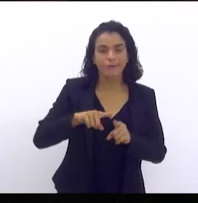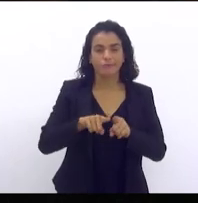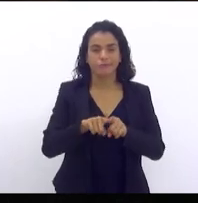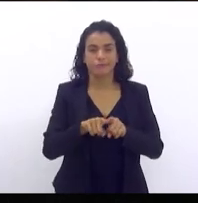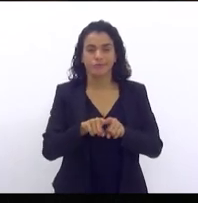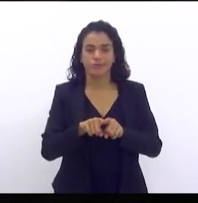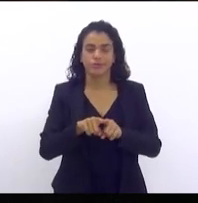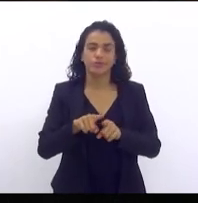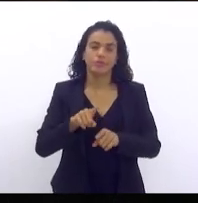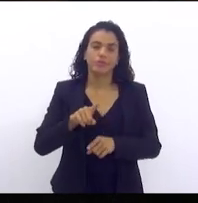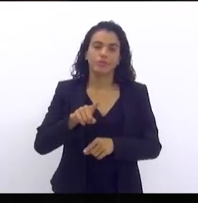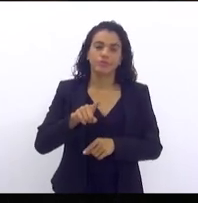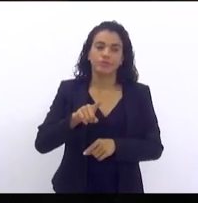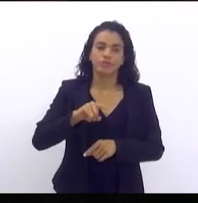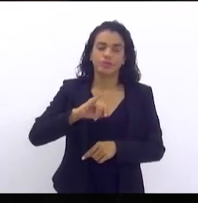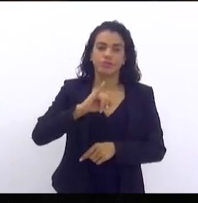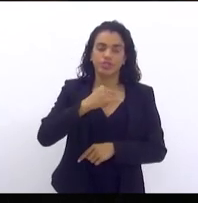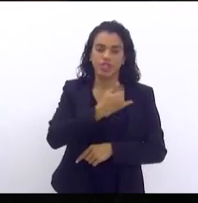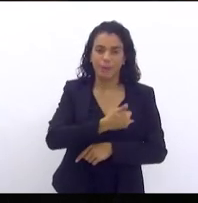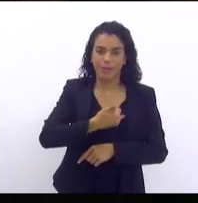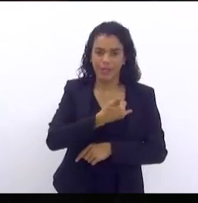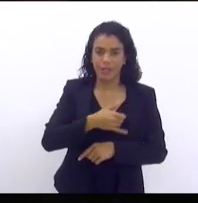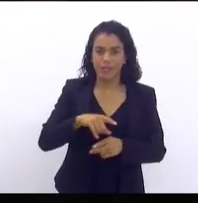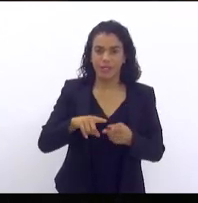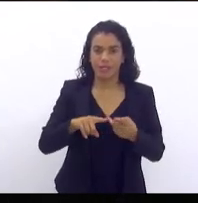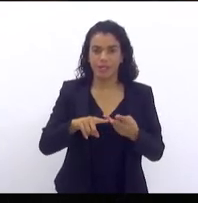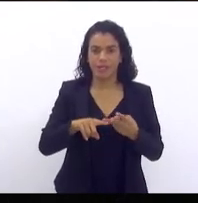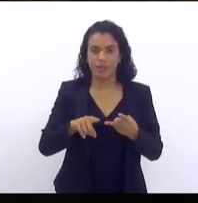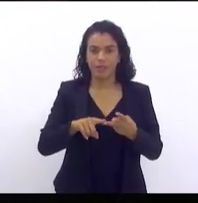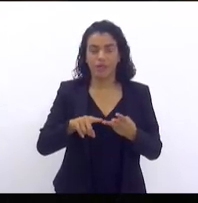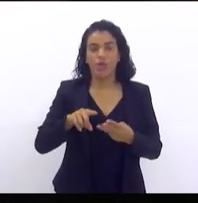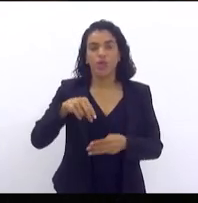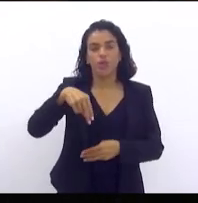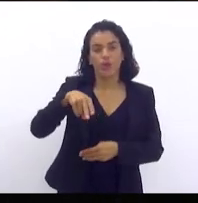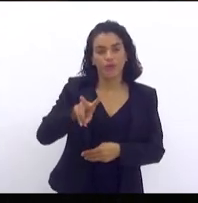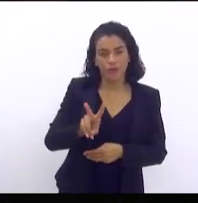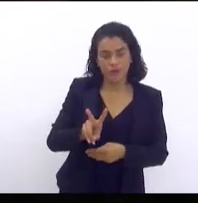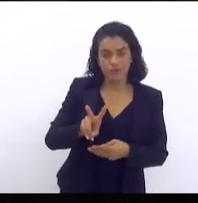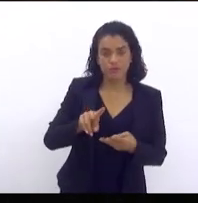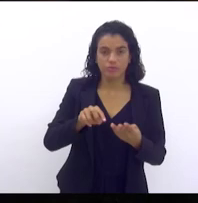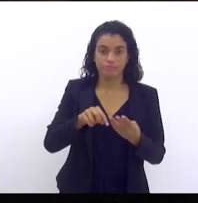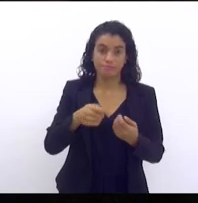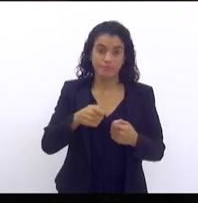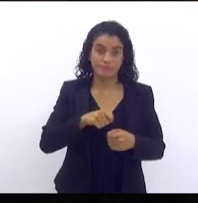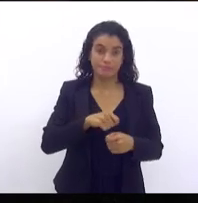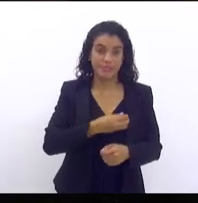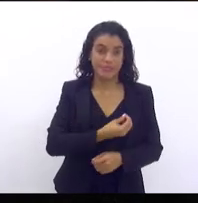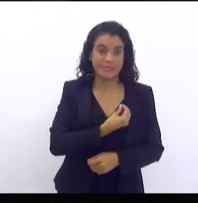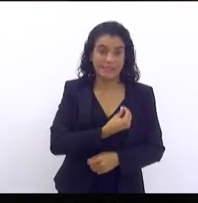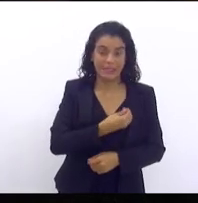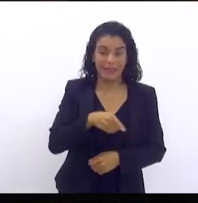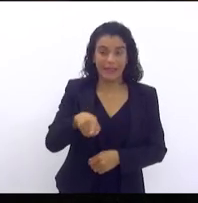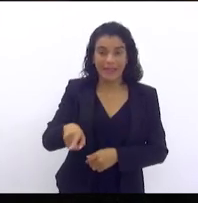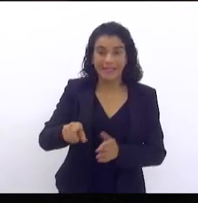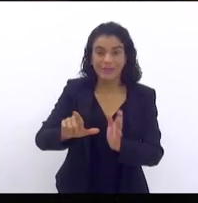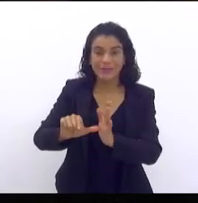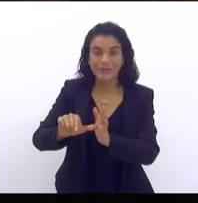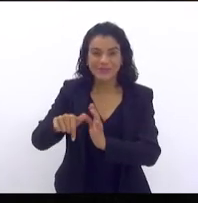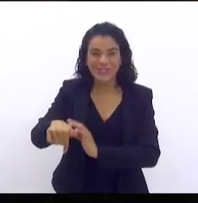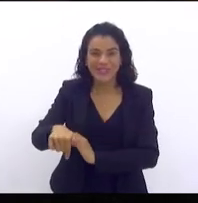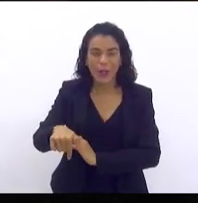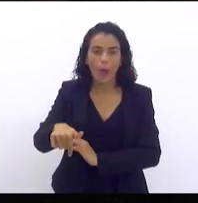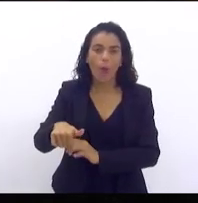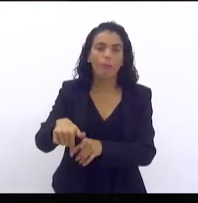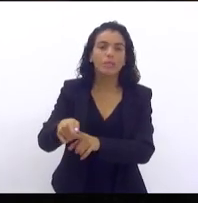Iguaçu, e tem que pegar às 8 horas da manhã no centro, vai sair de casa possivelmente